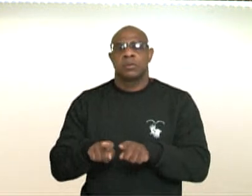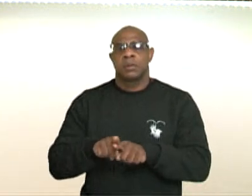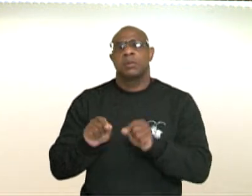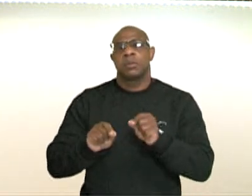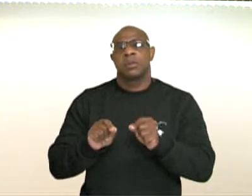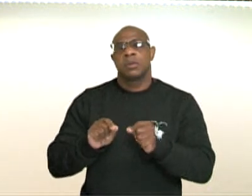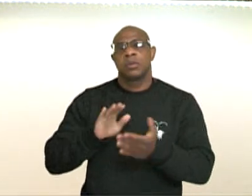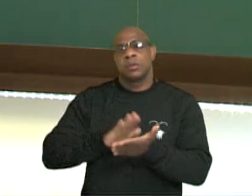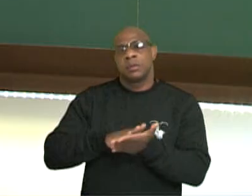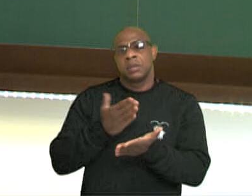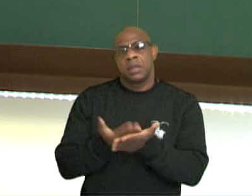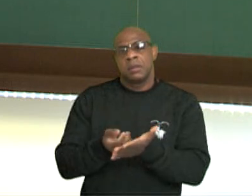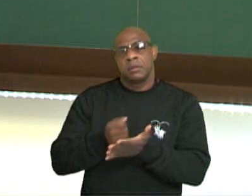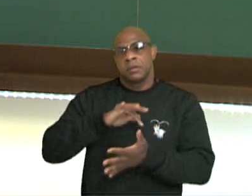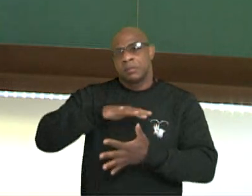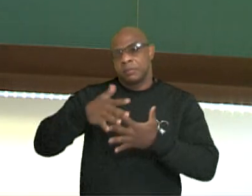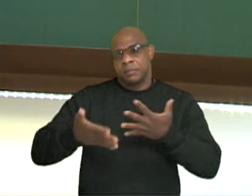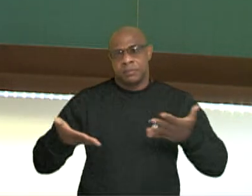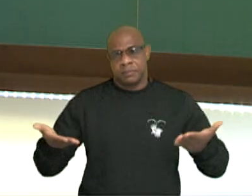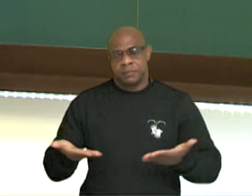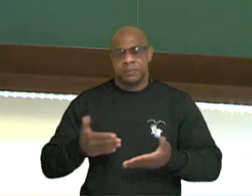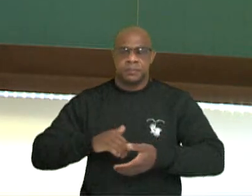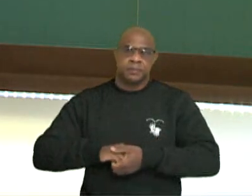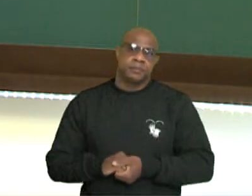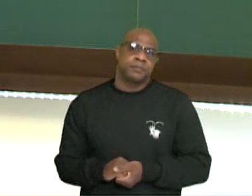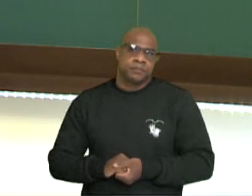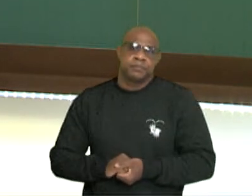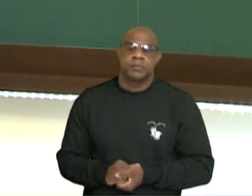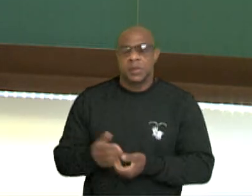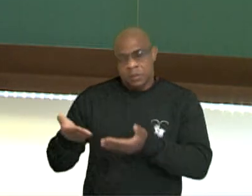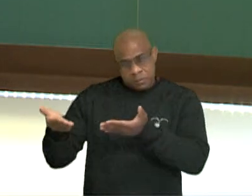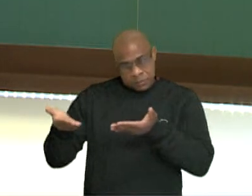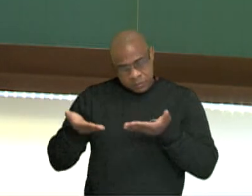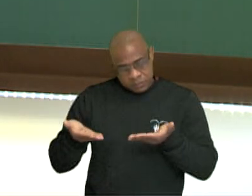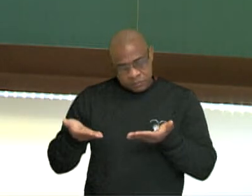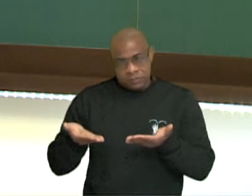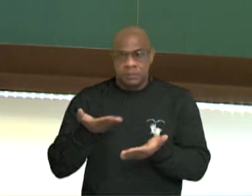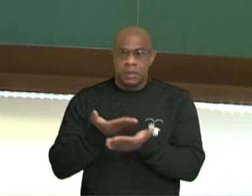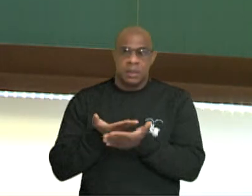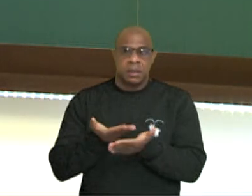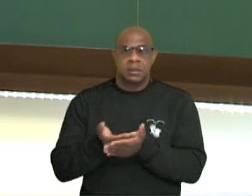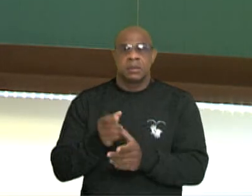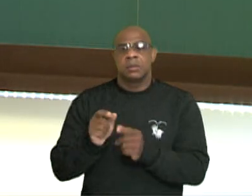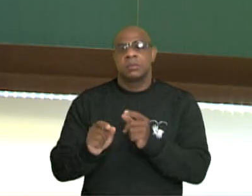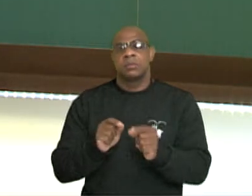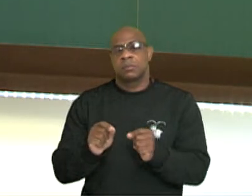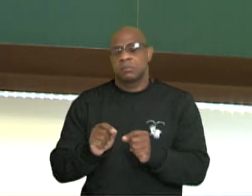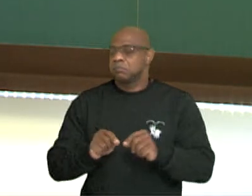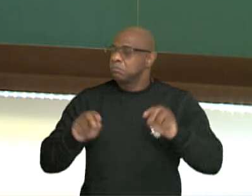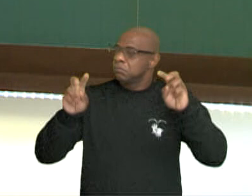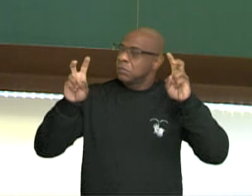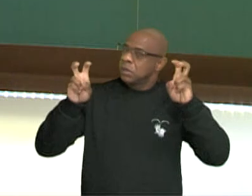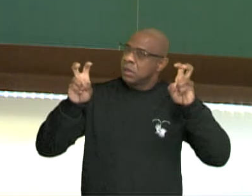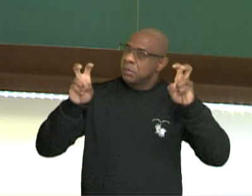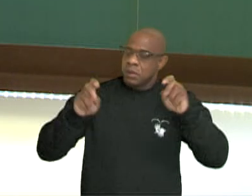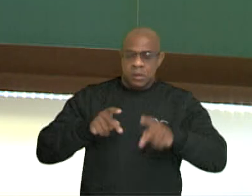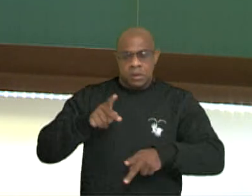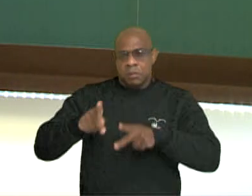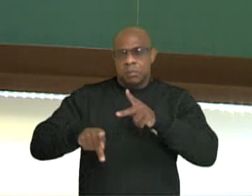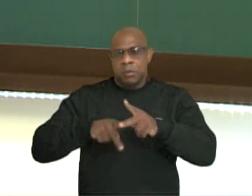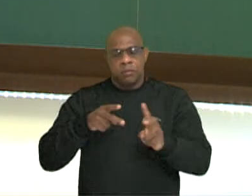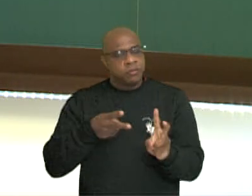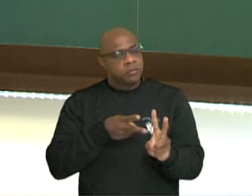Libras desta aula. Em nome da Secretaria de Educação, sejam todos bem-vindos para mais uma aula. Tema, povos indígenas,